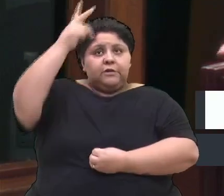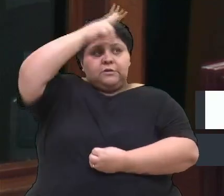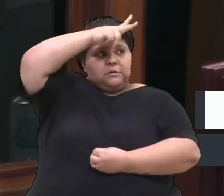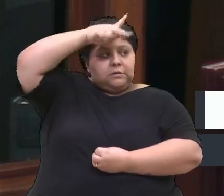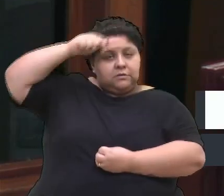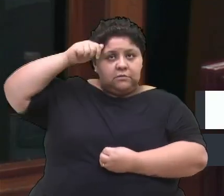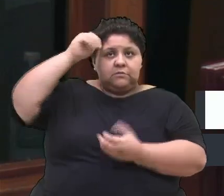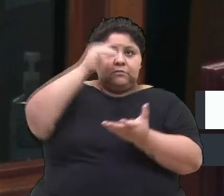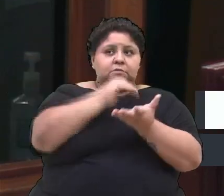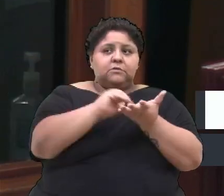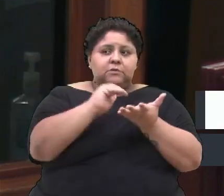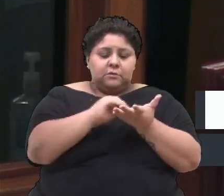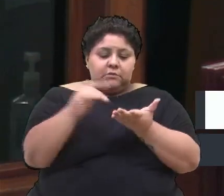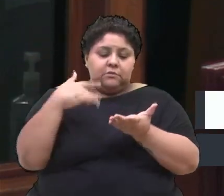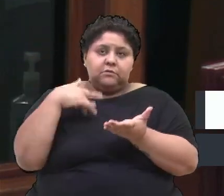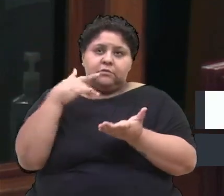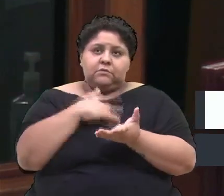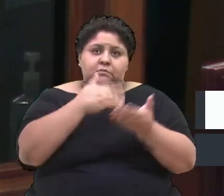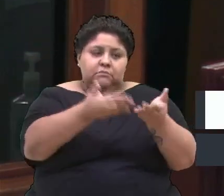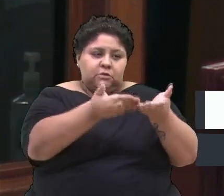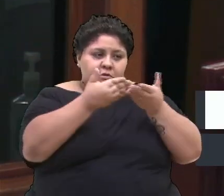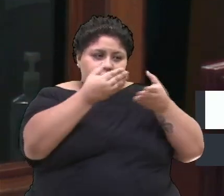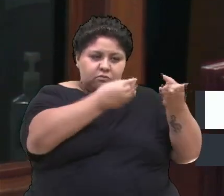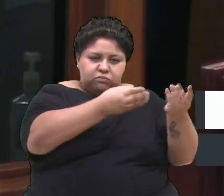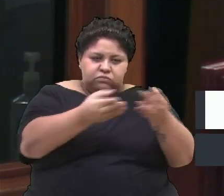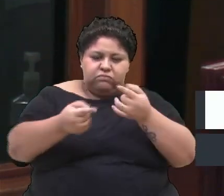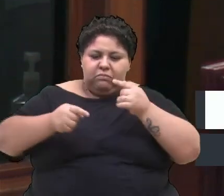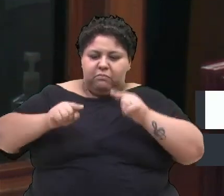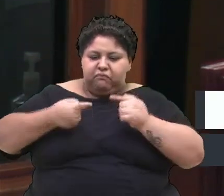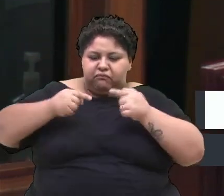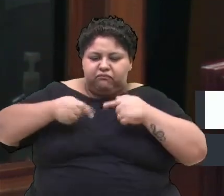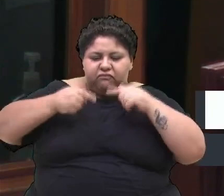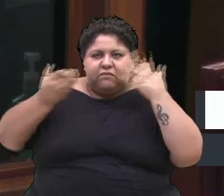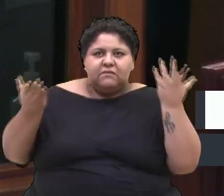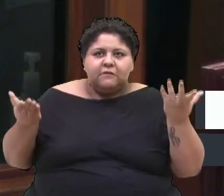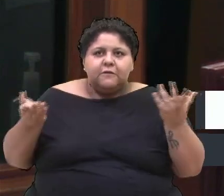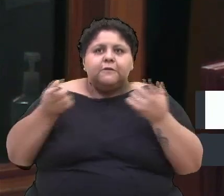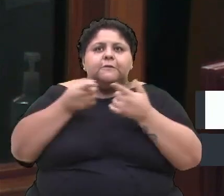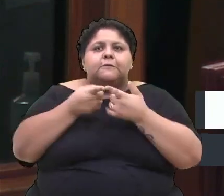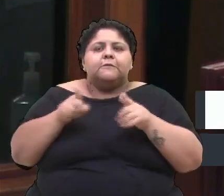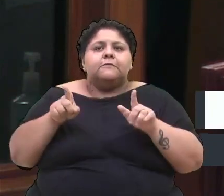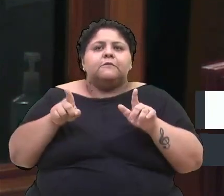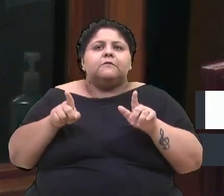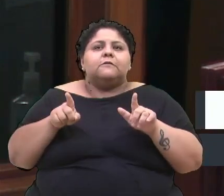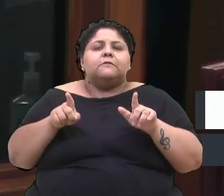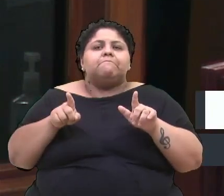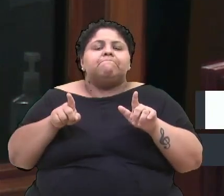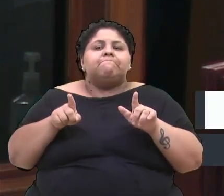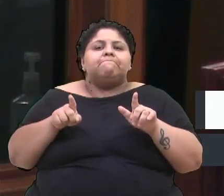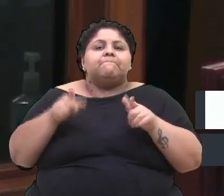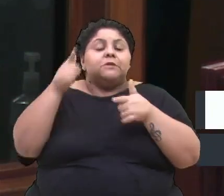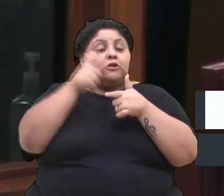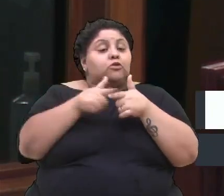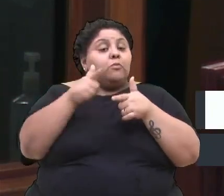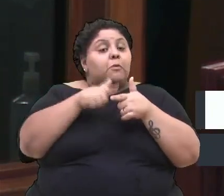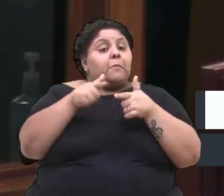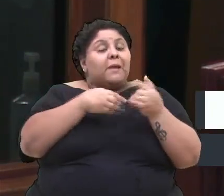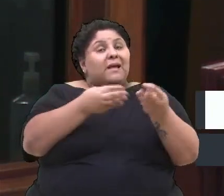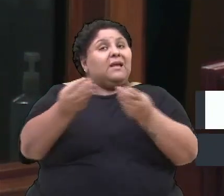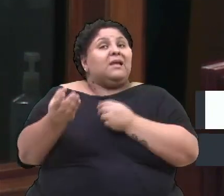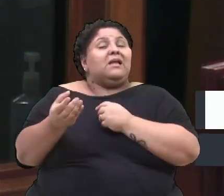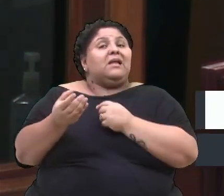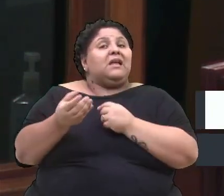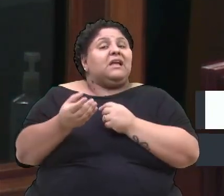de saúde, recebe muitas críticas, mas o cobertor é curto. O município investe mais